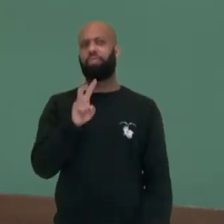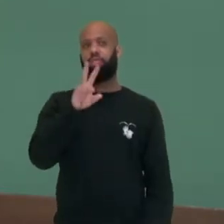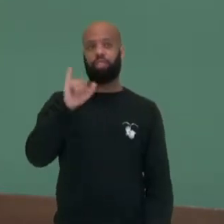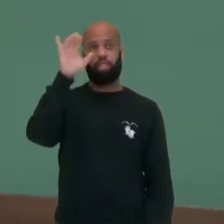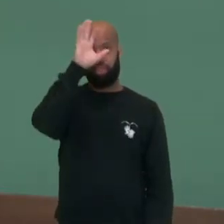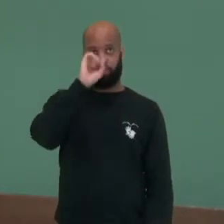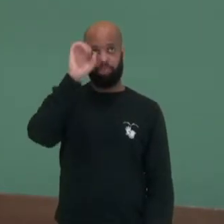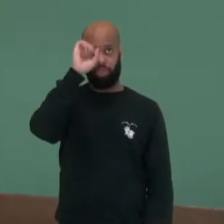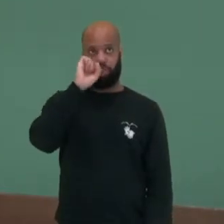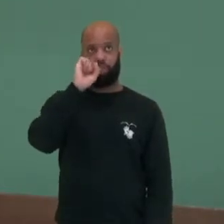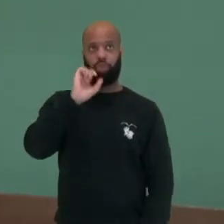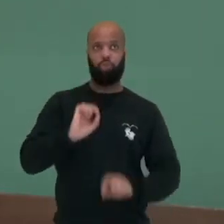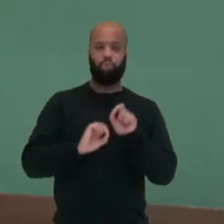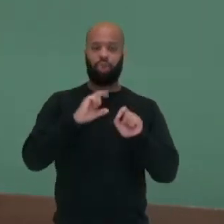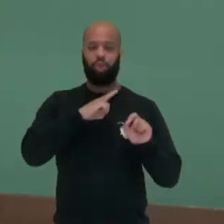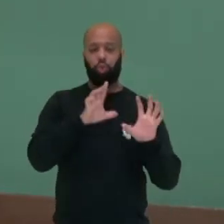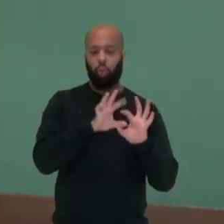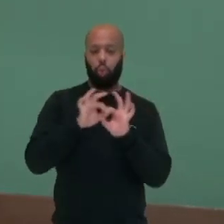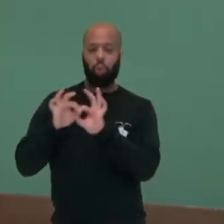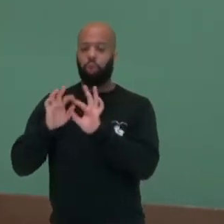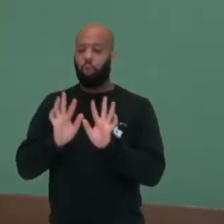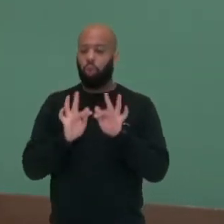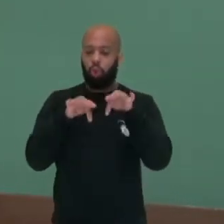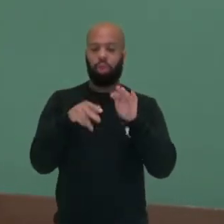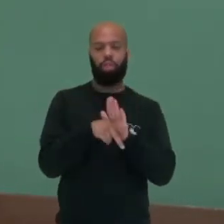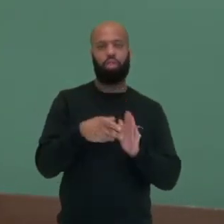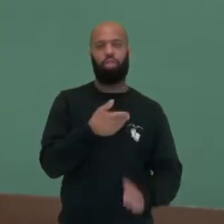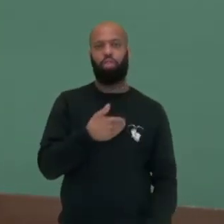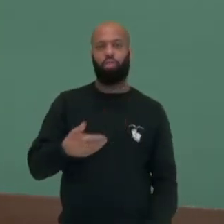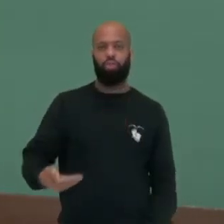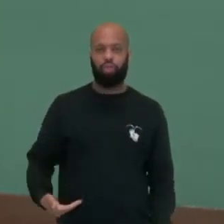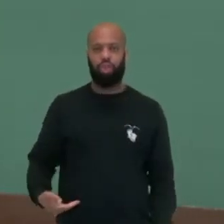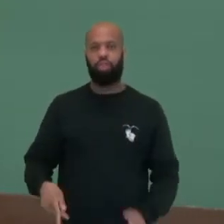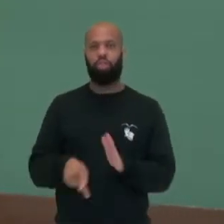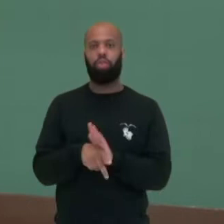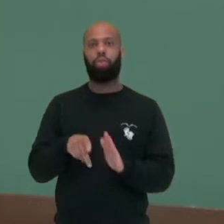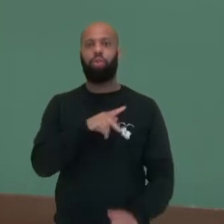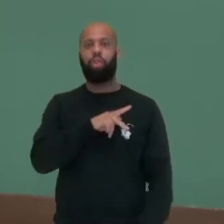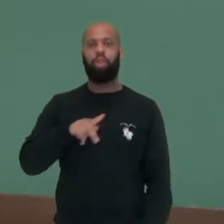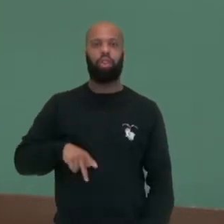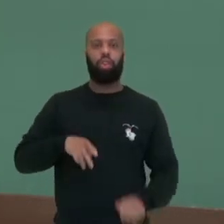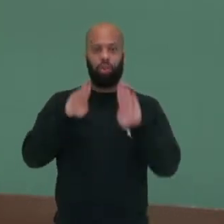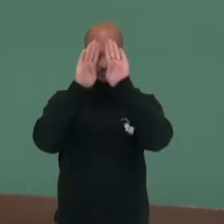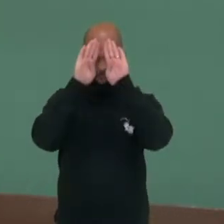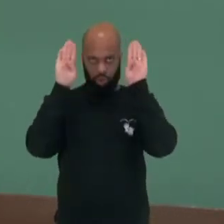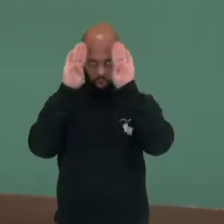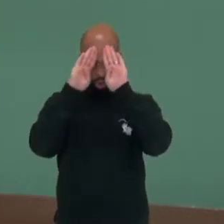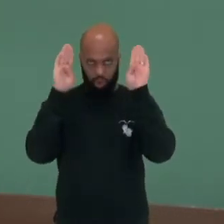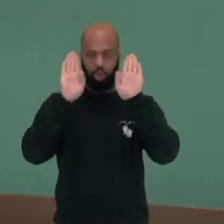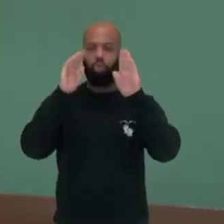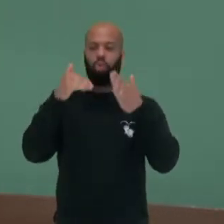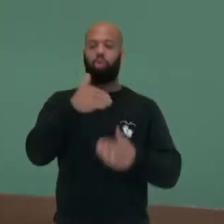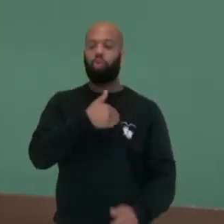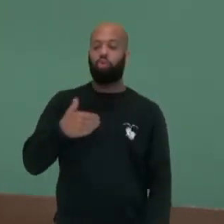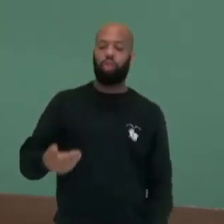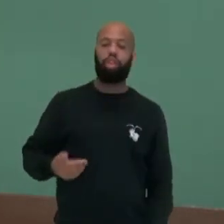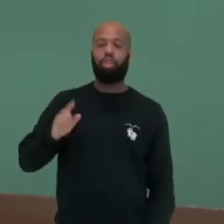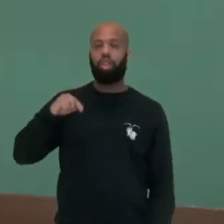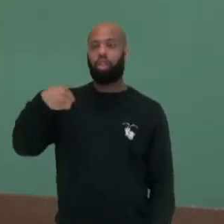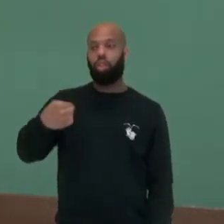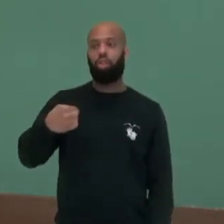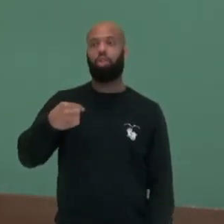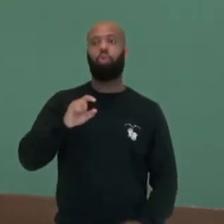sobre o contexto do fim do governo de Fernando Collor de Mello e o governo que veio depois dele,